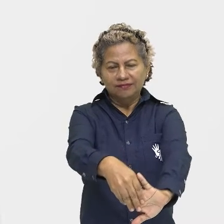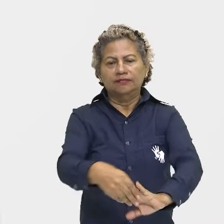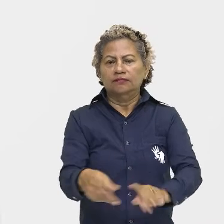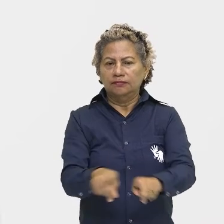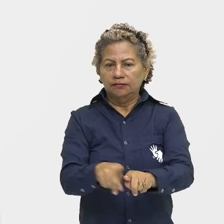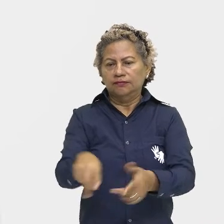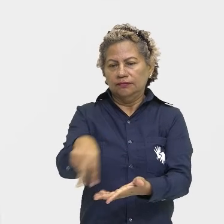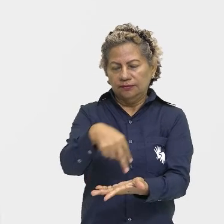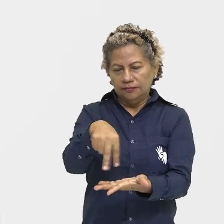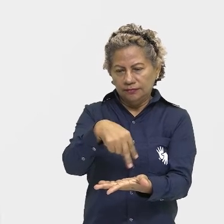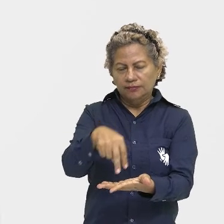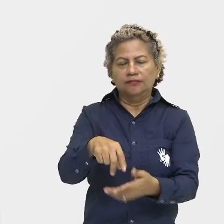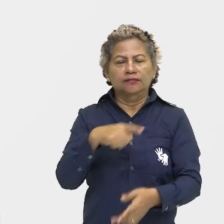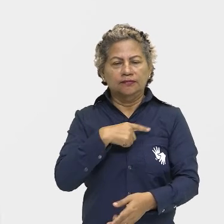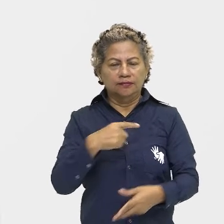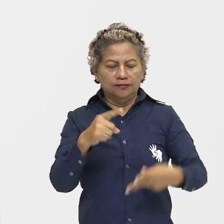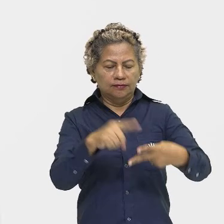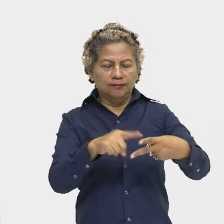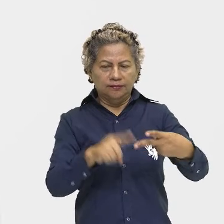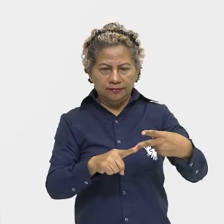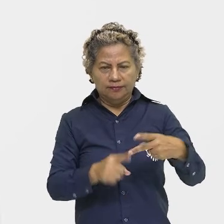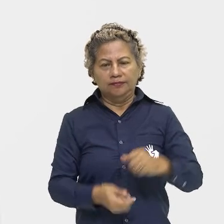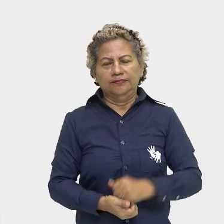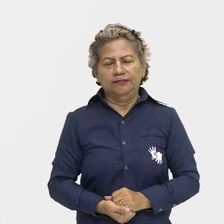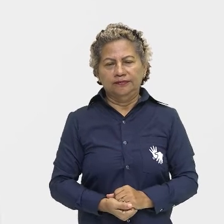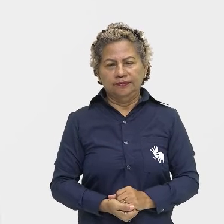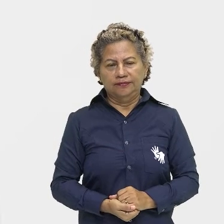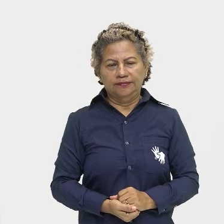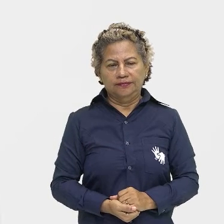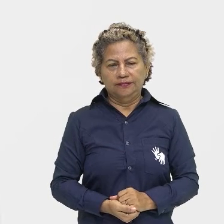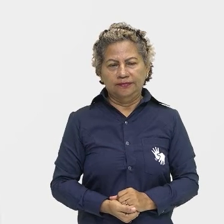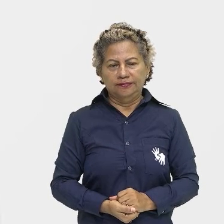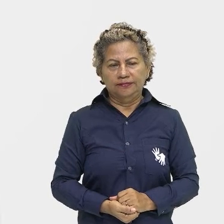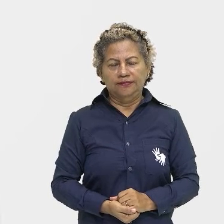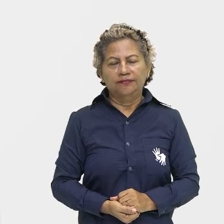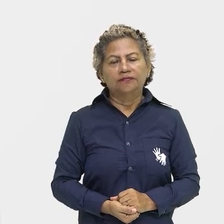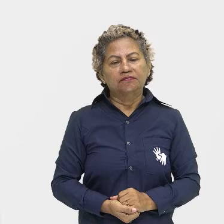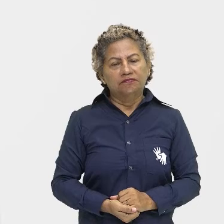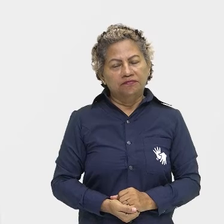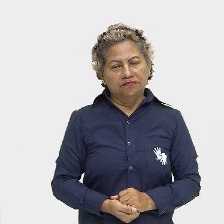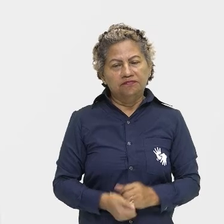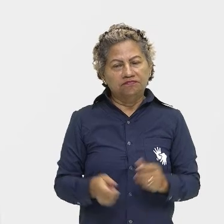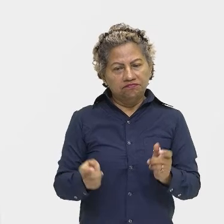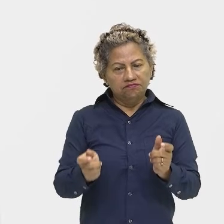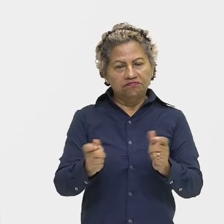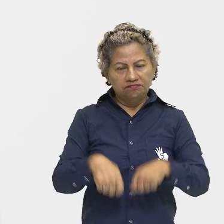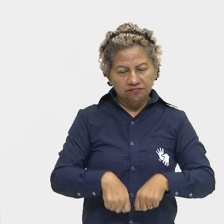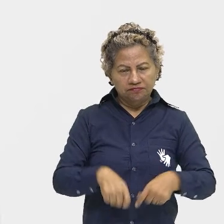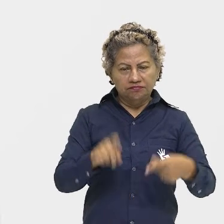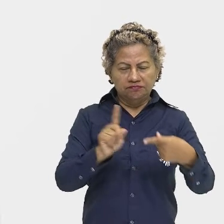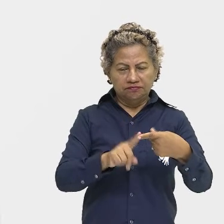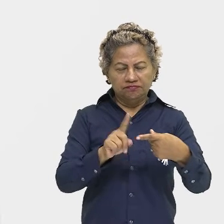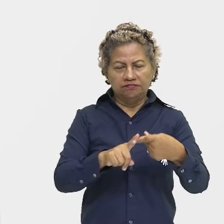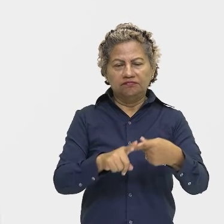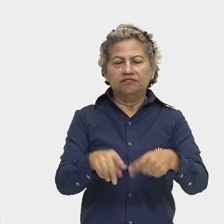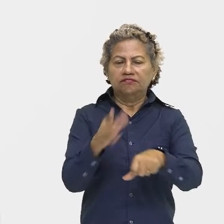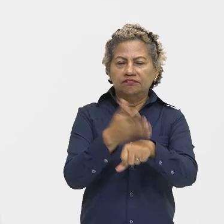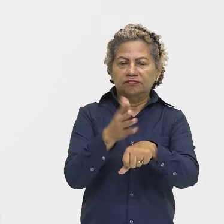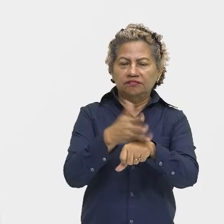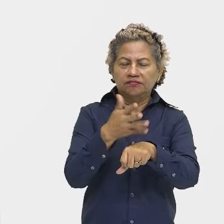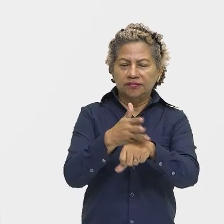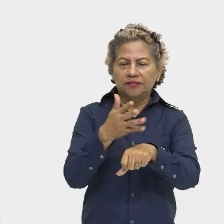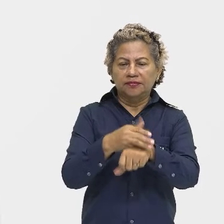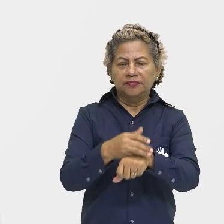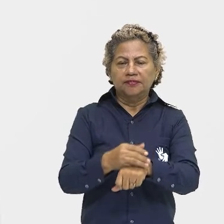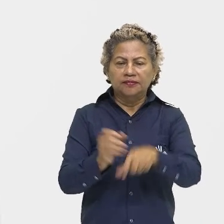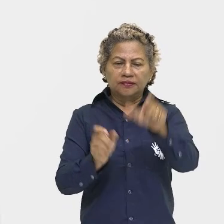dança, nós temos dois tipos. O alongamento estático, que consiste na aplicação de exercícios em que a